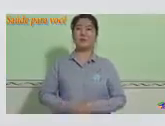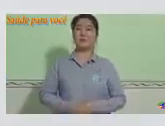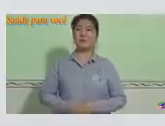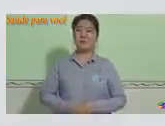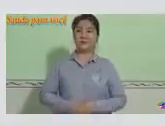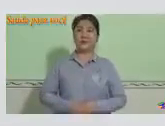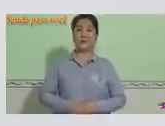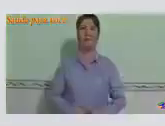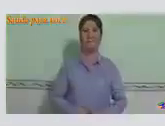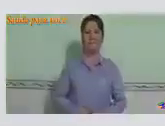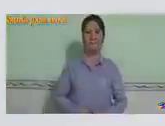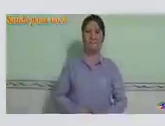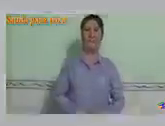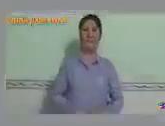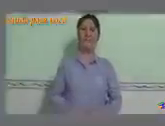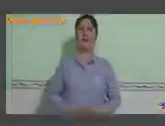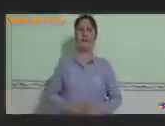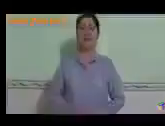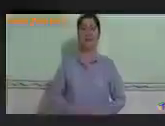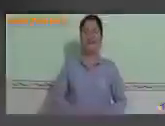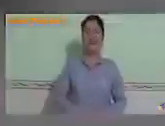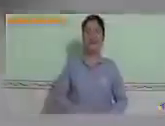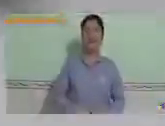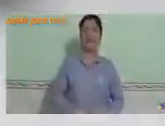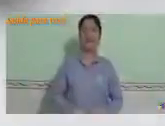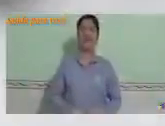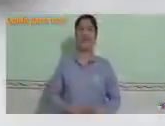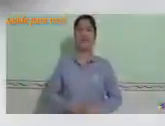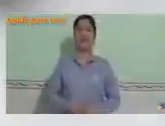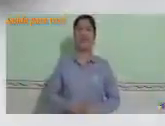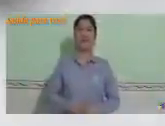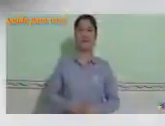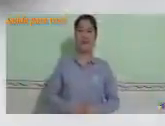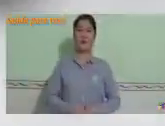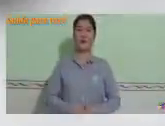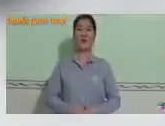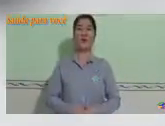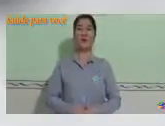SEDSCANSARCRCADE 1 minuto entre cada zero.